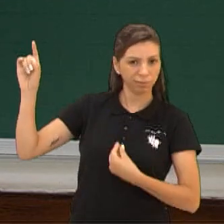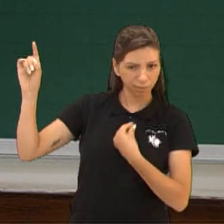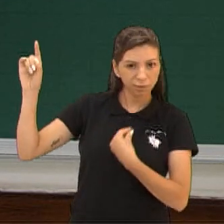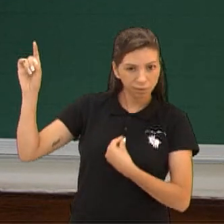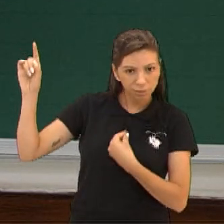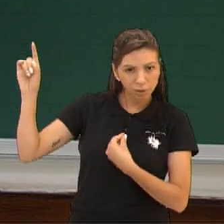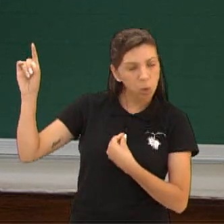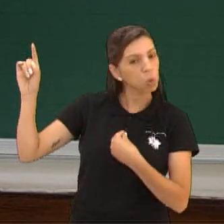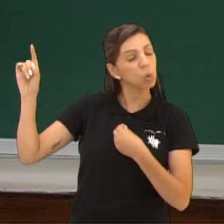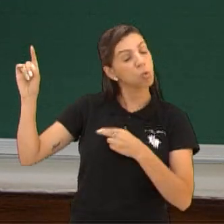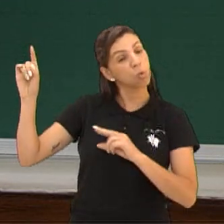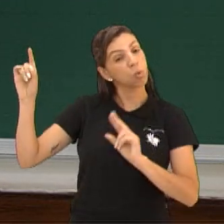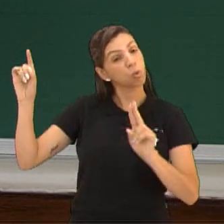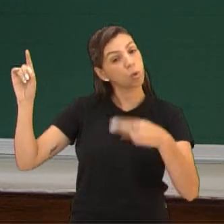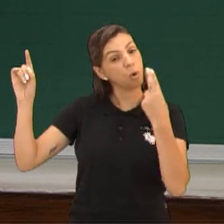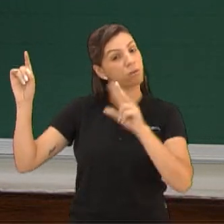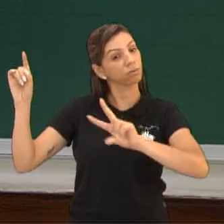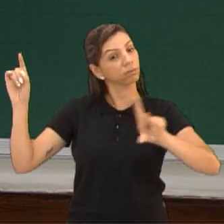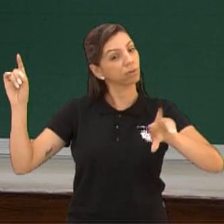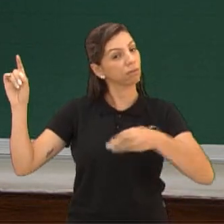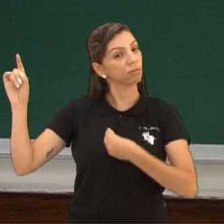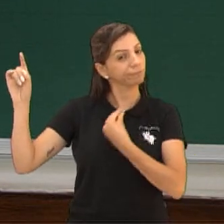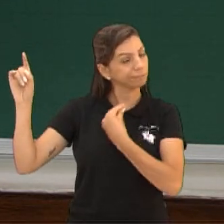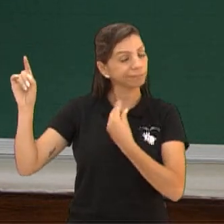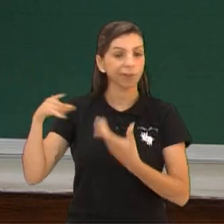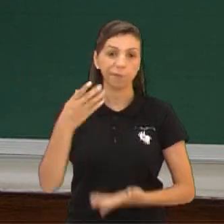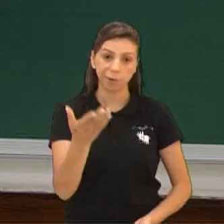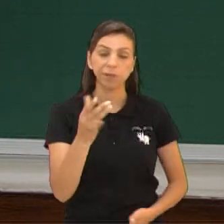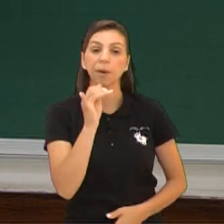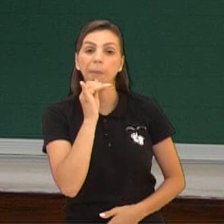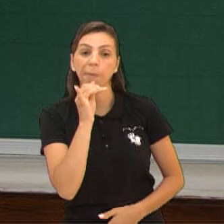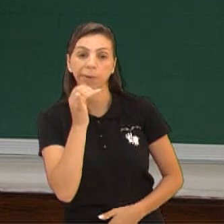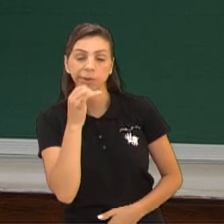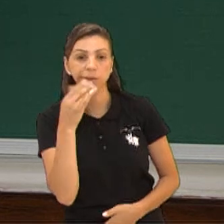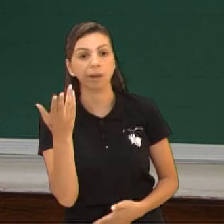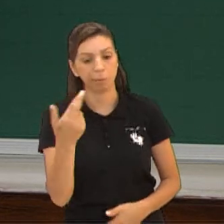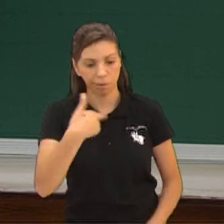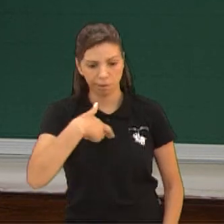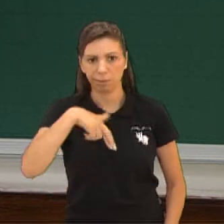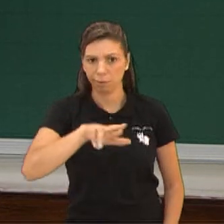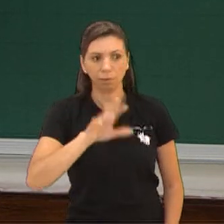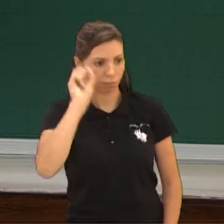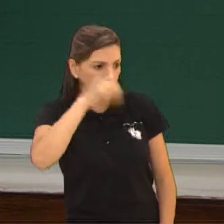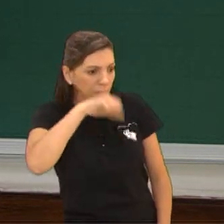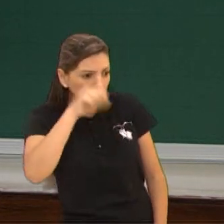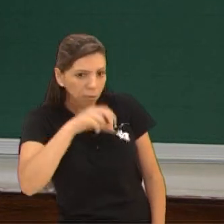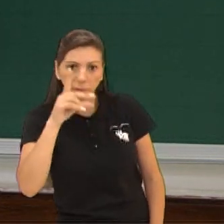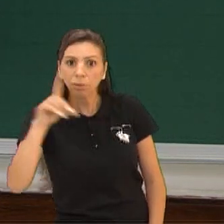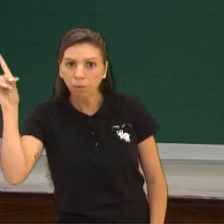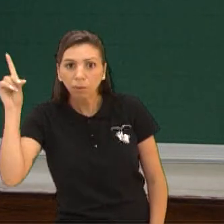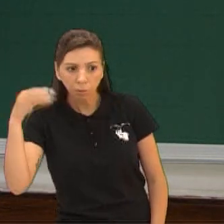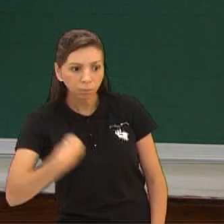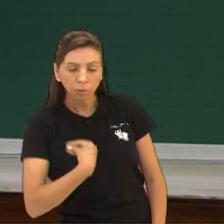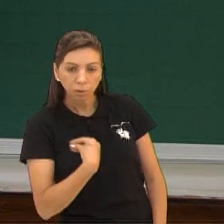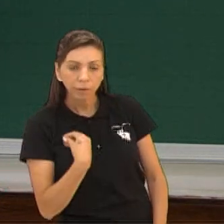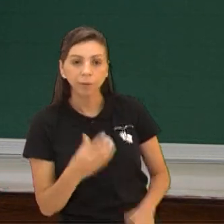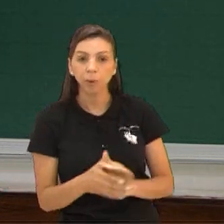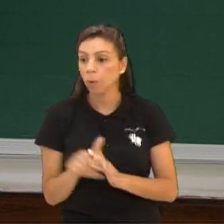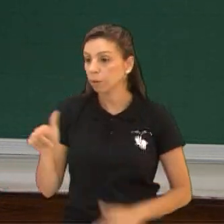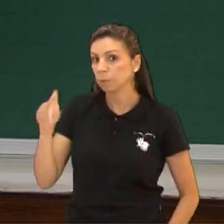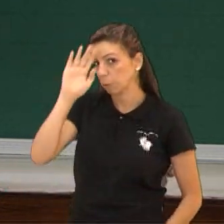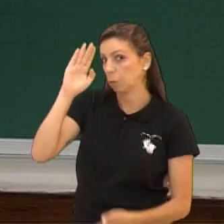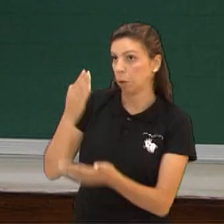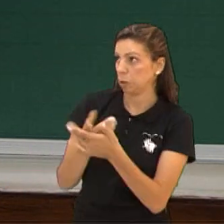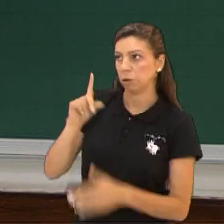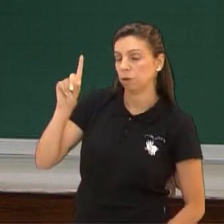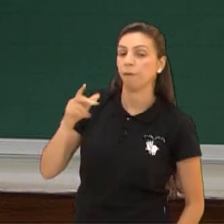é provável que você, sendo religioso, você diga que sim, não, Deus existe. E alguém que é ateu, né,